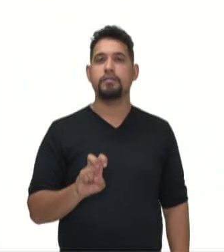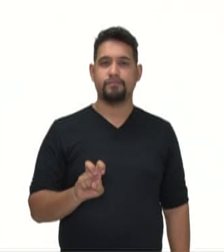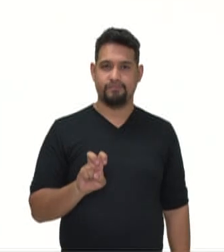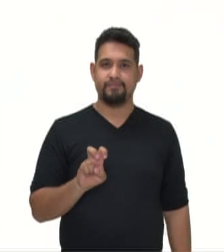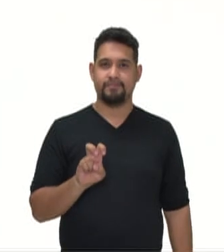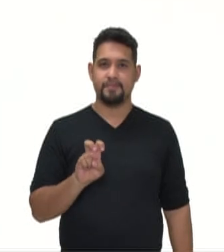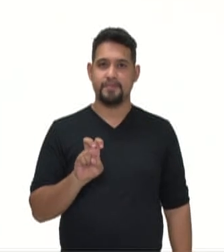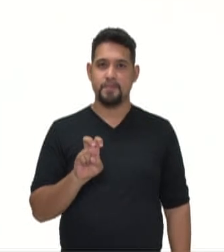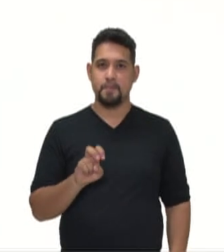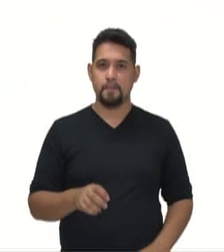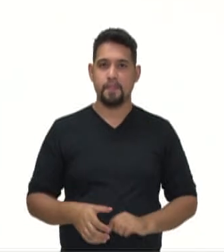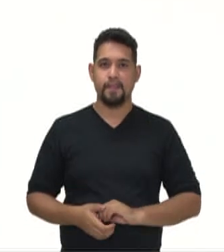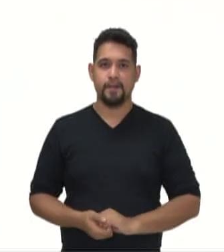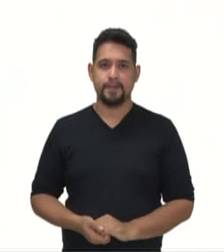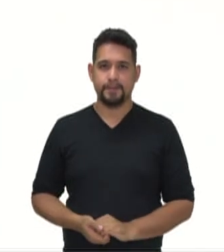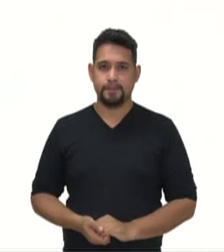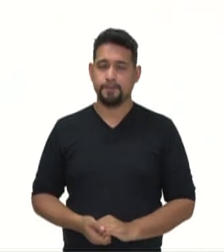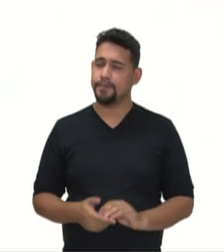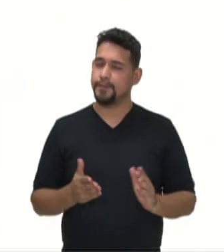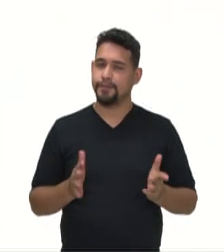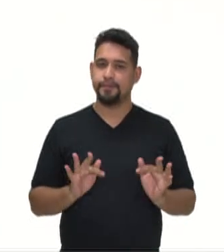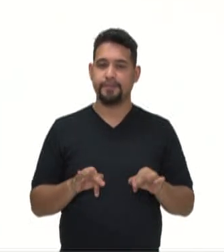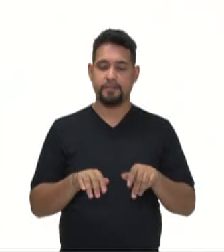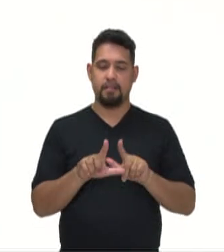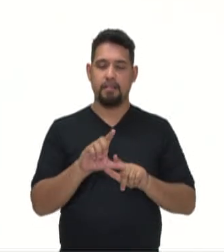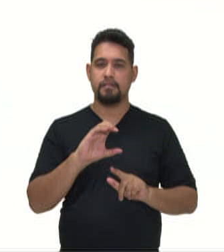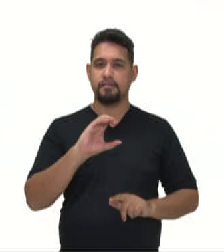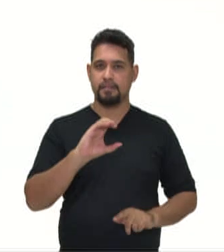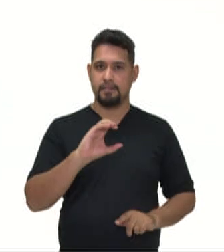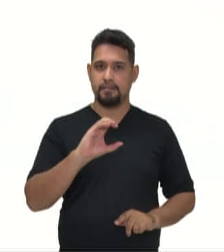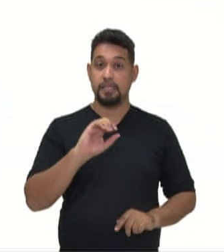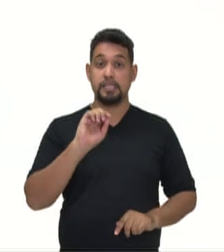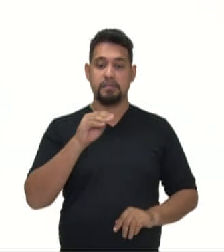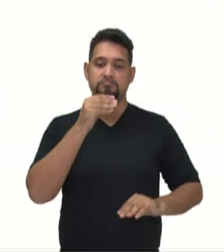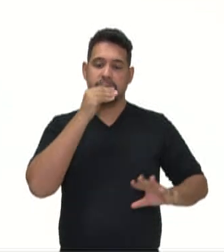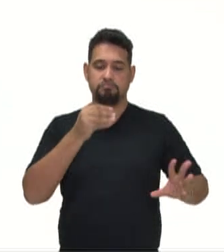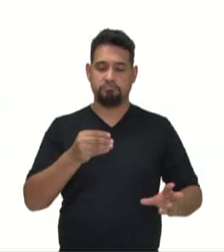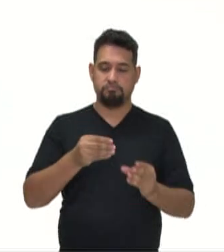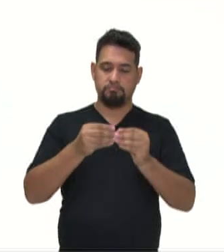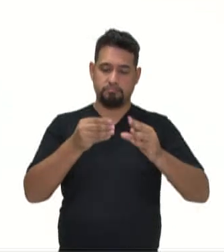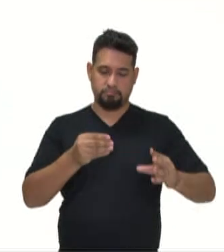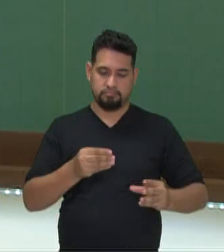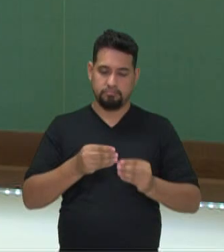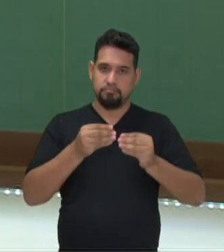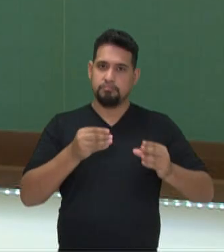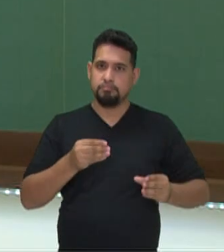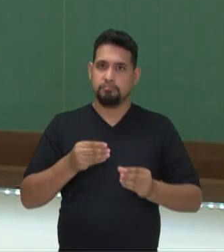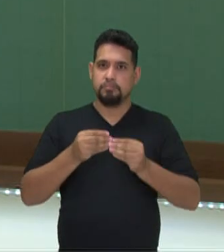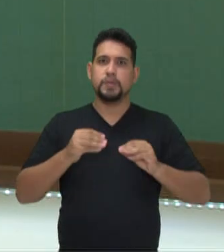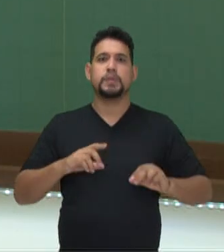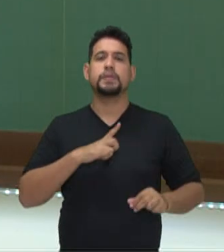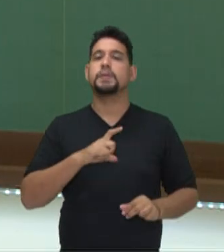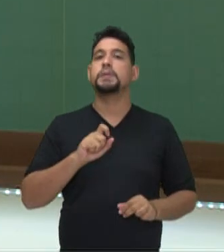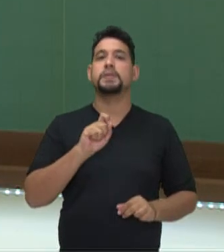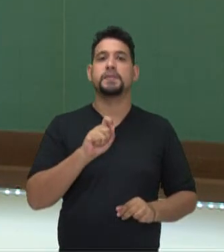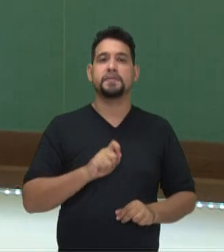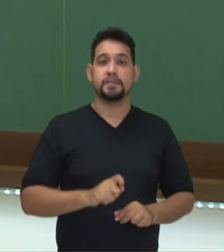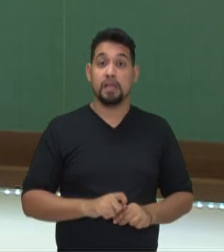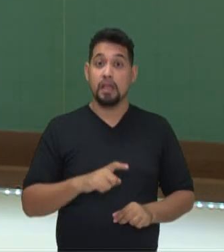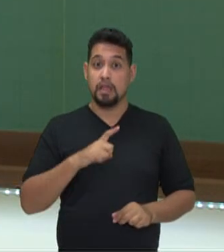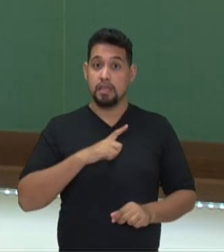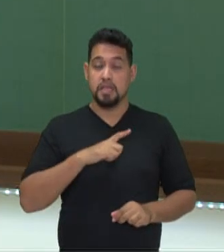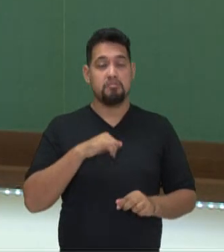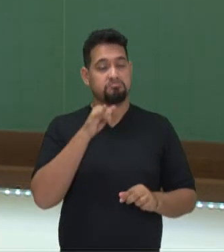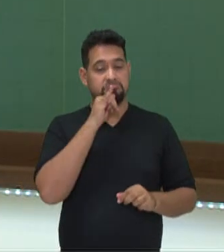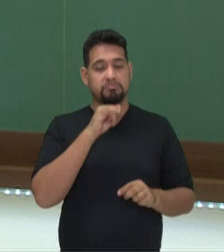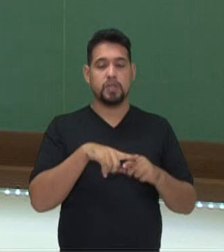5. E por fim, na letra C, se completássemos os quadradinhos, teríamos então um quadrado